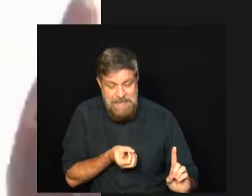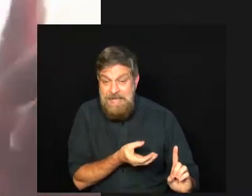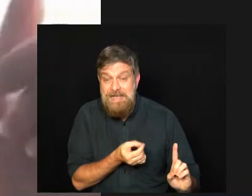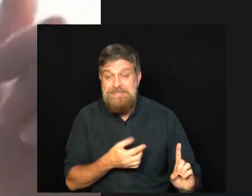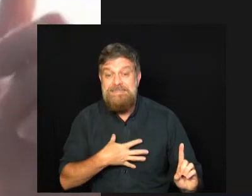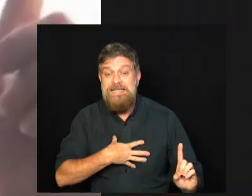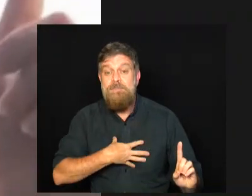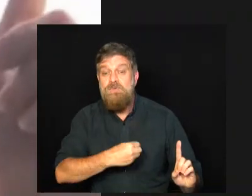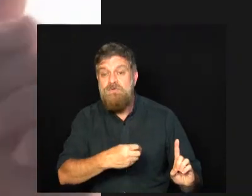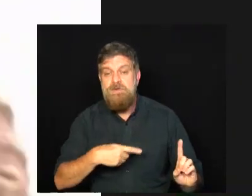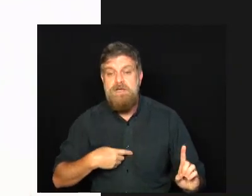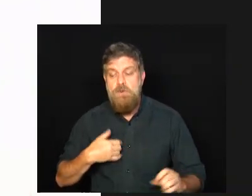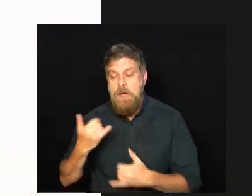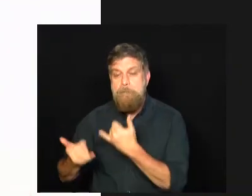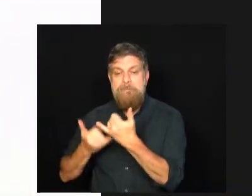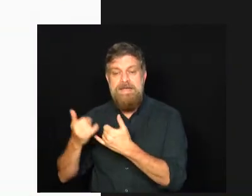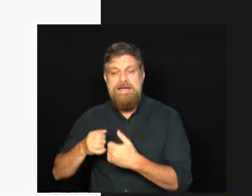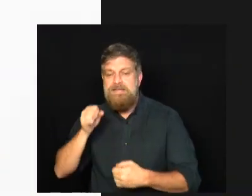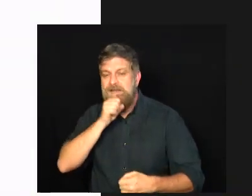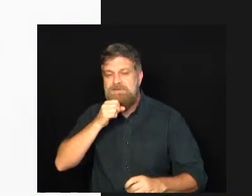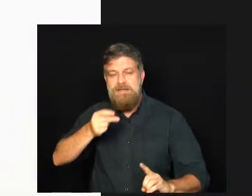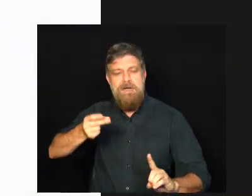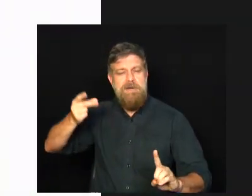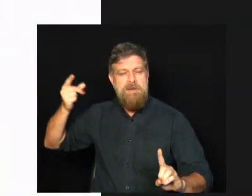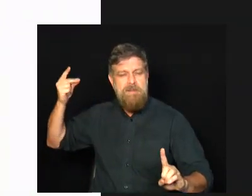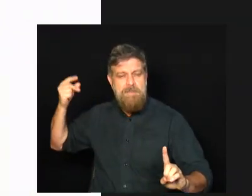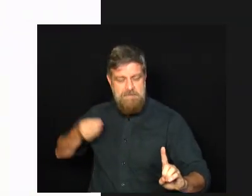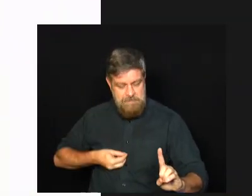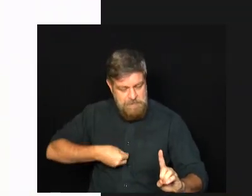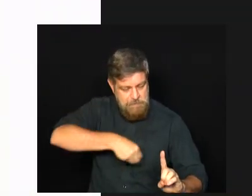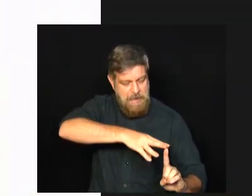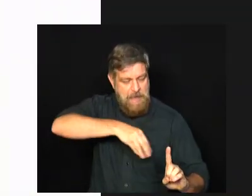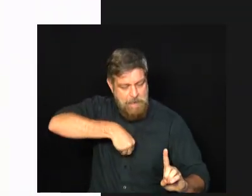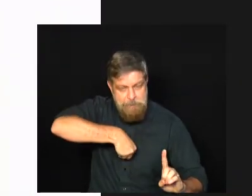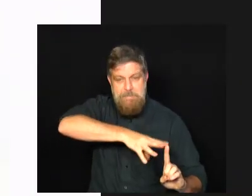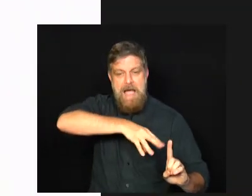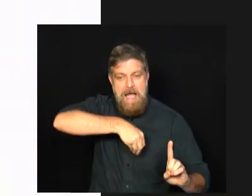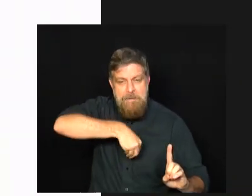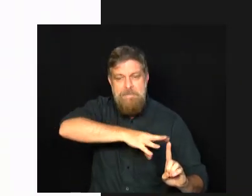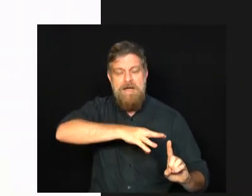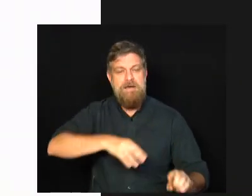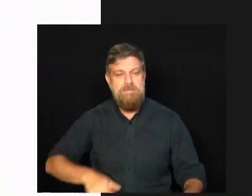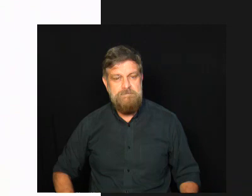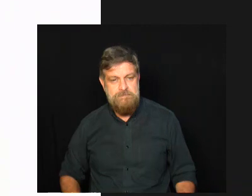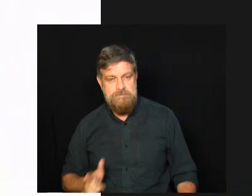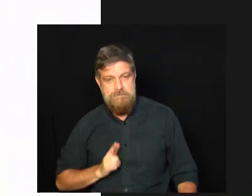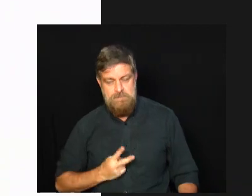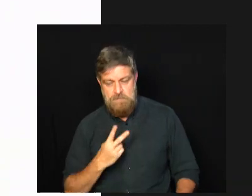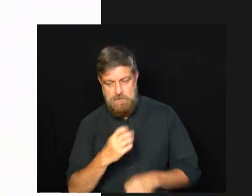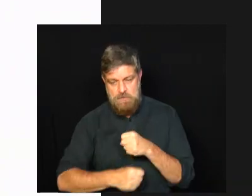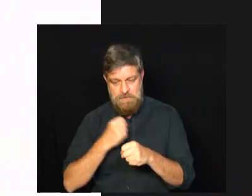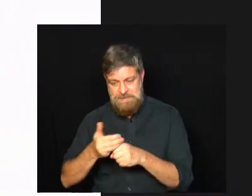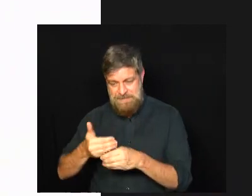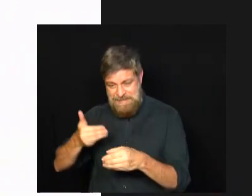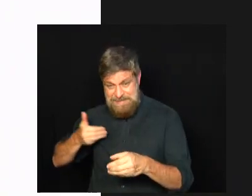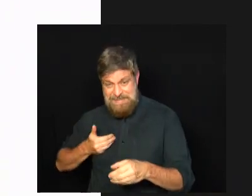que sabiam. Eu fiquei muito feliz que há 2 anos atrás, antes da